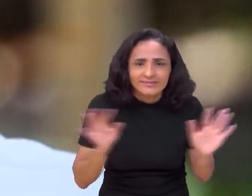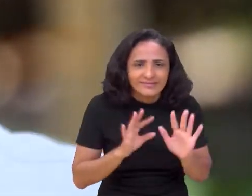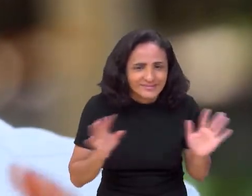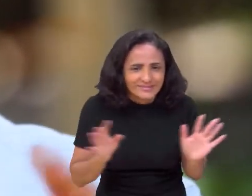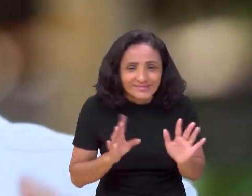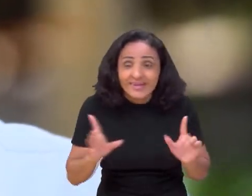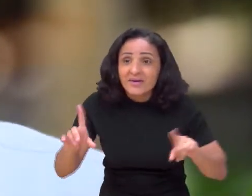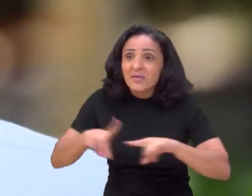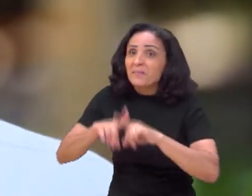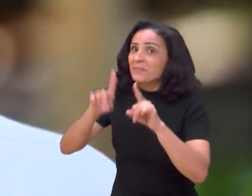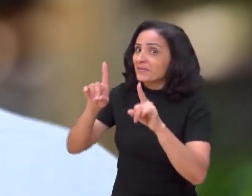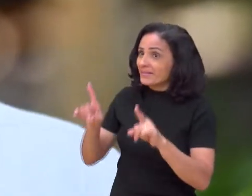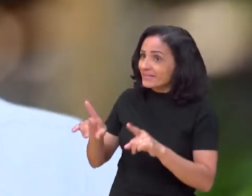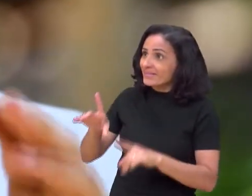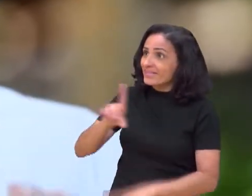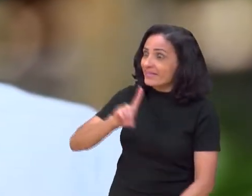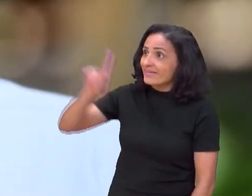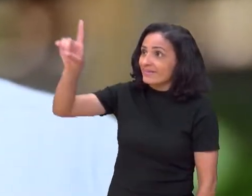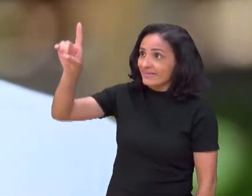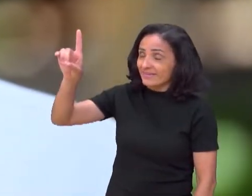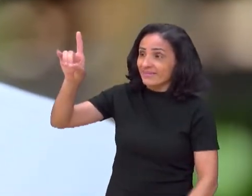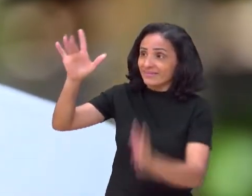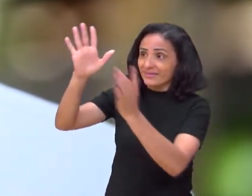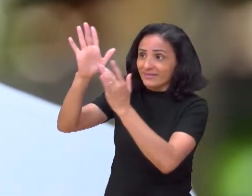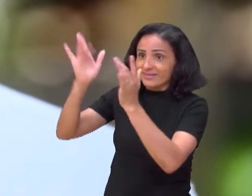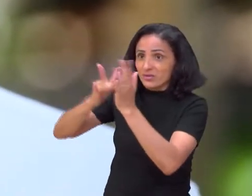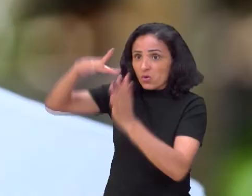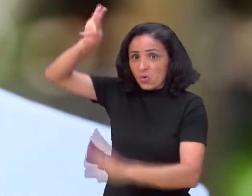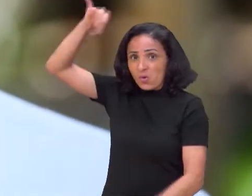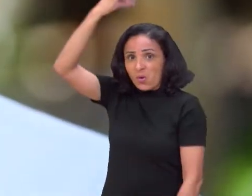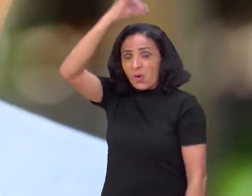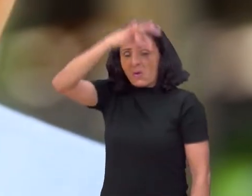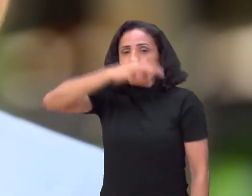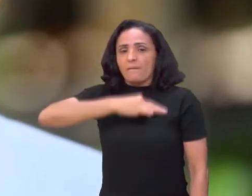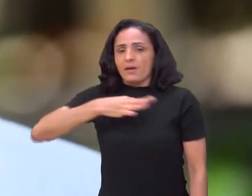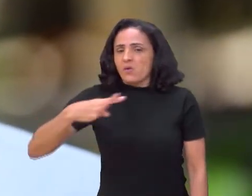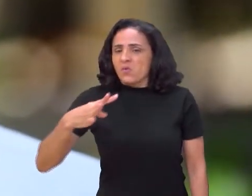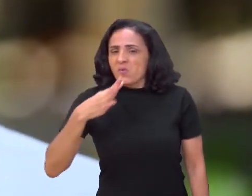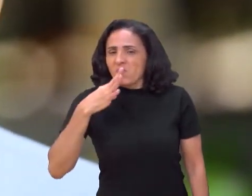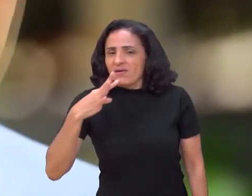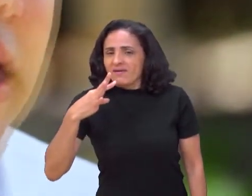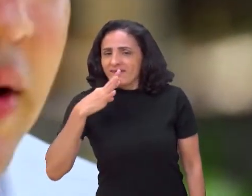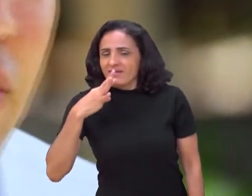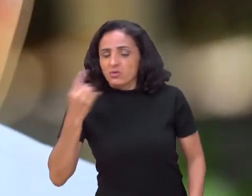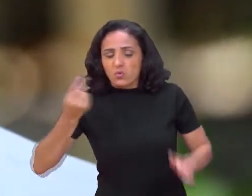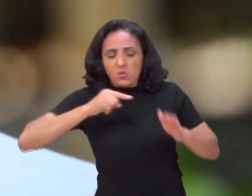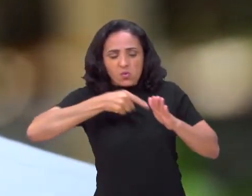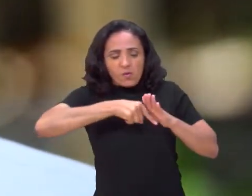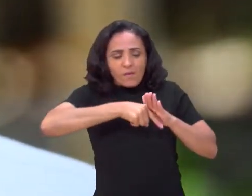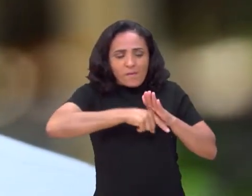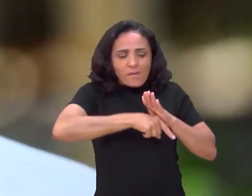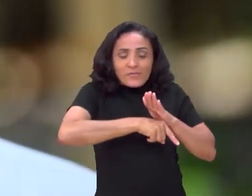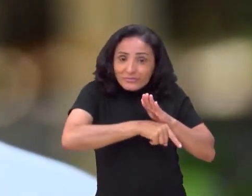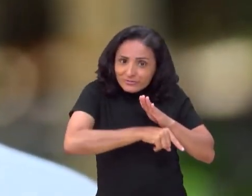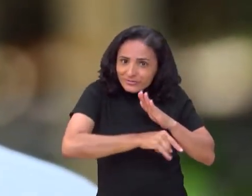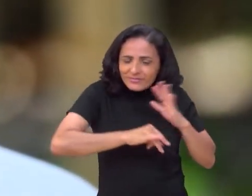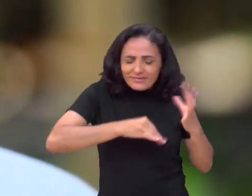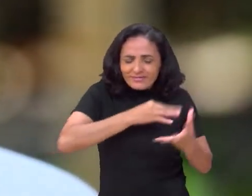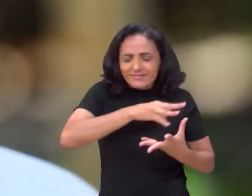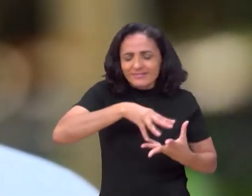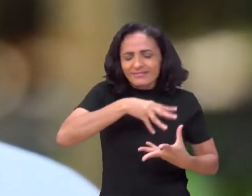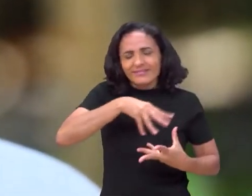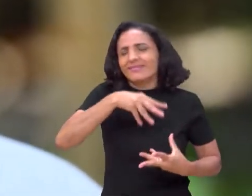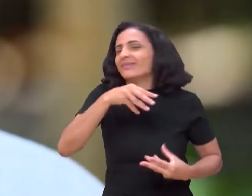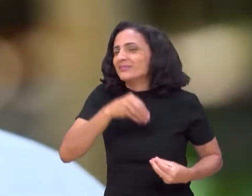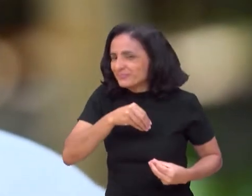Mas quem conhece o profundo e o escondido, quem sabe o que vai dentro da alma. Quem